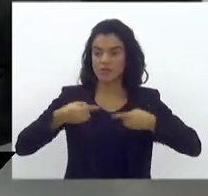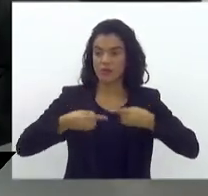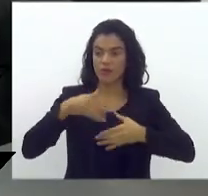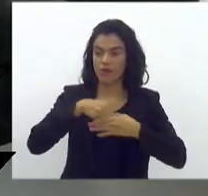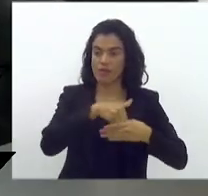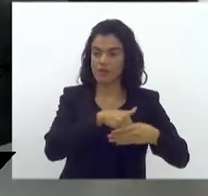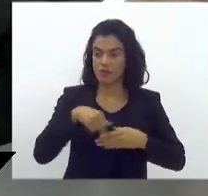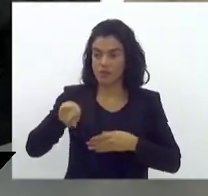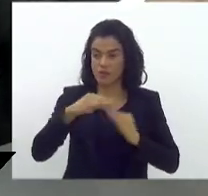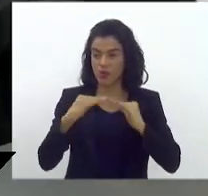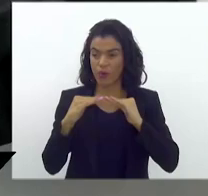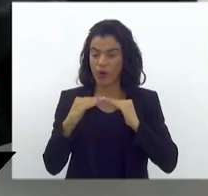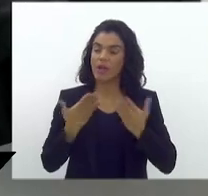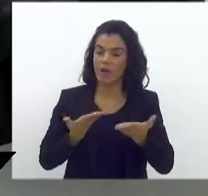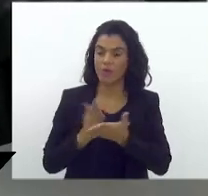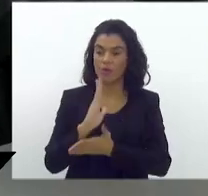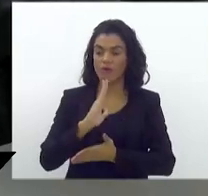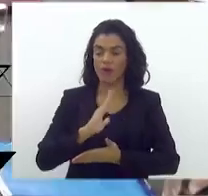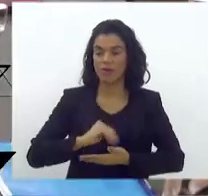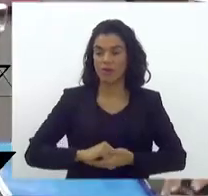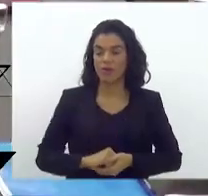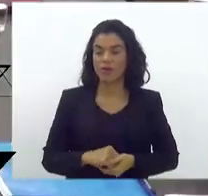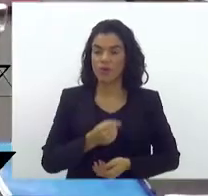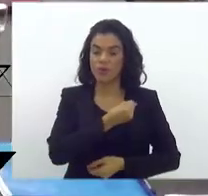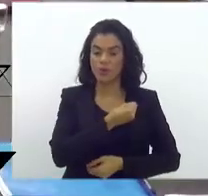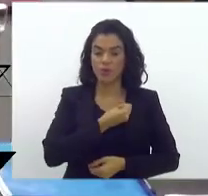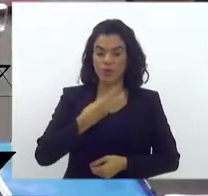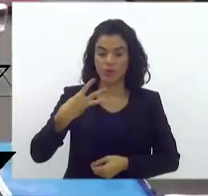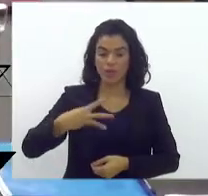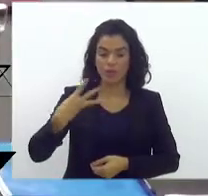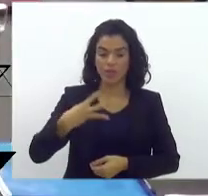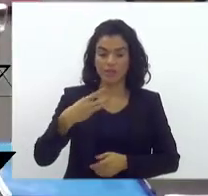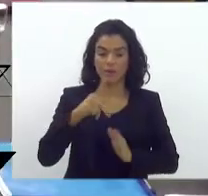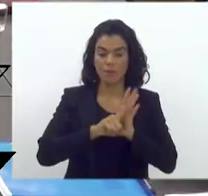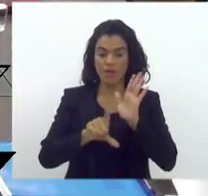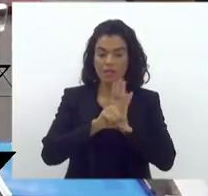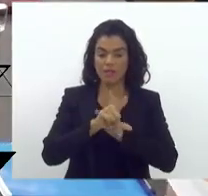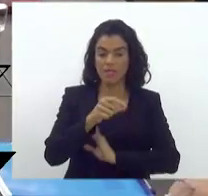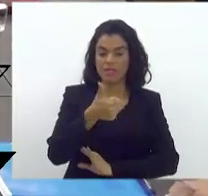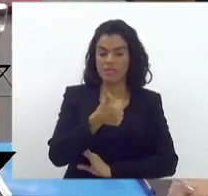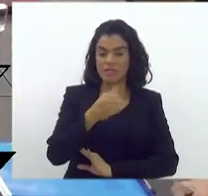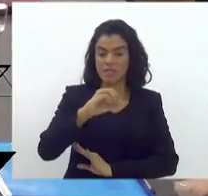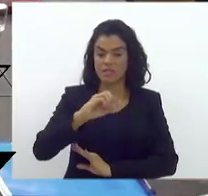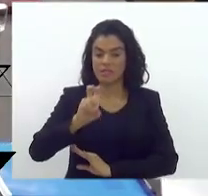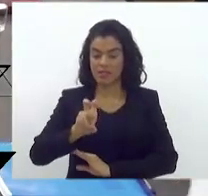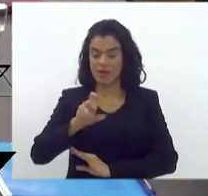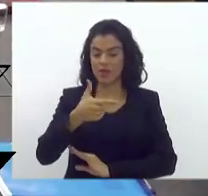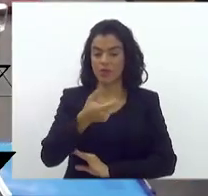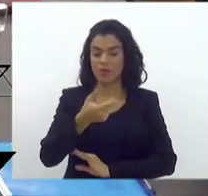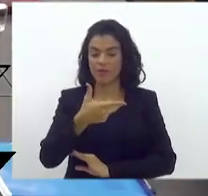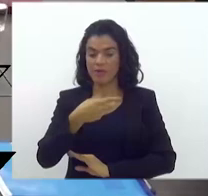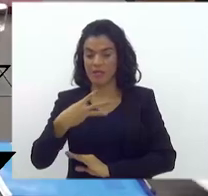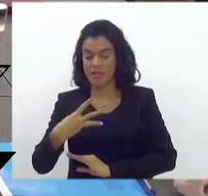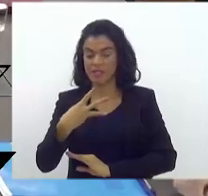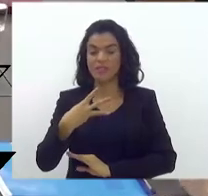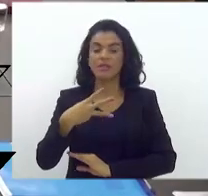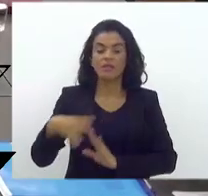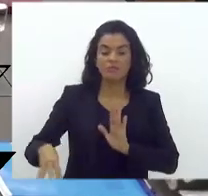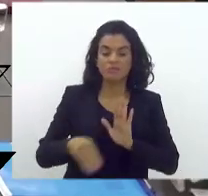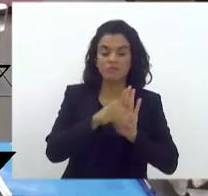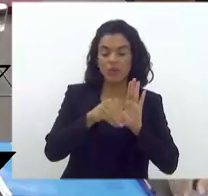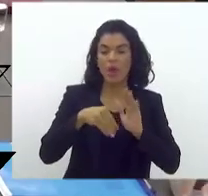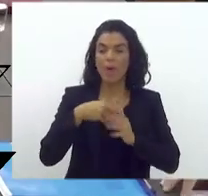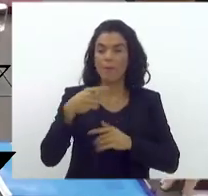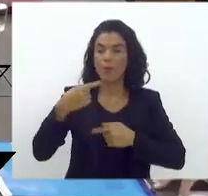votação, senhores que aprovam, permaneçam como estão, aprovado, item 3 da pauta, PL 105 de 23, de autoria da deputada Franciane Mota, que institui a política